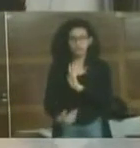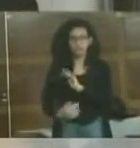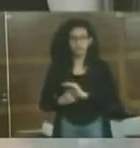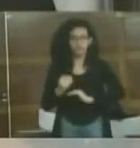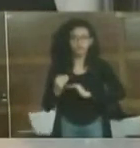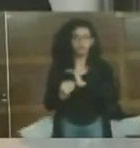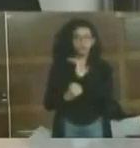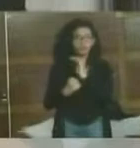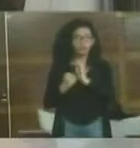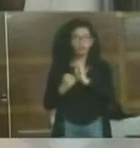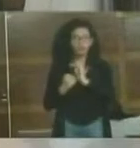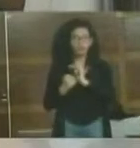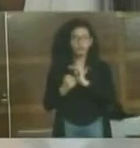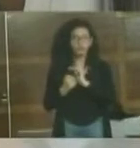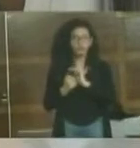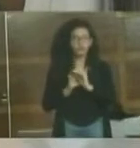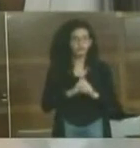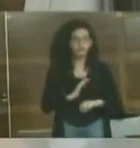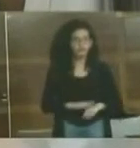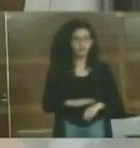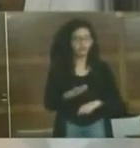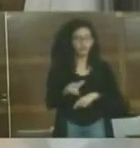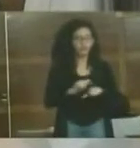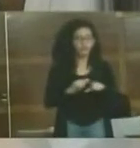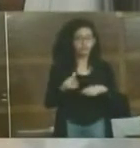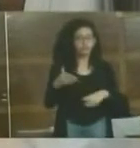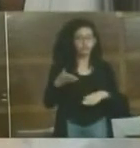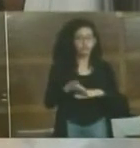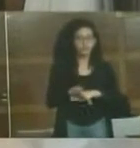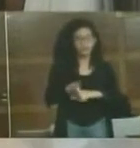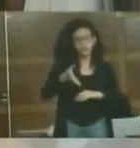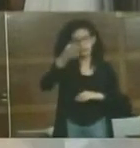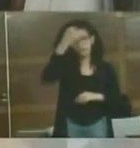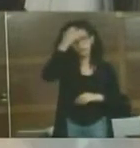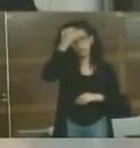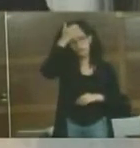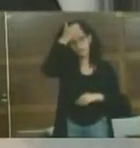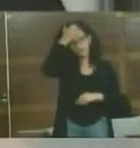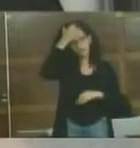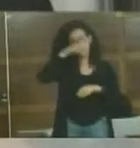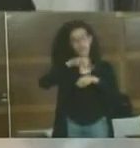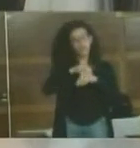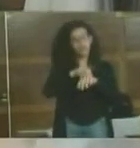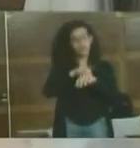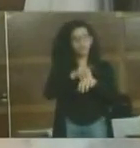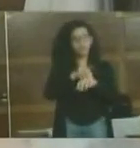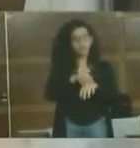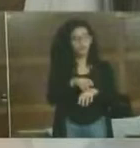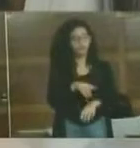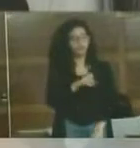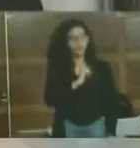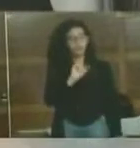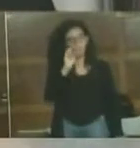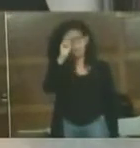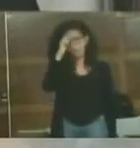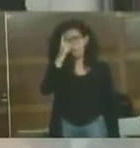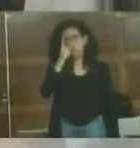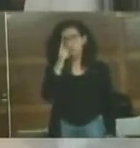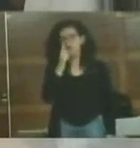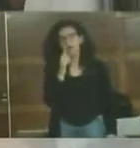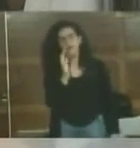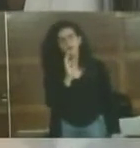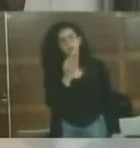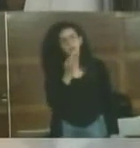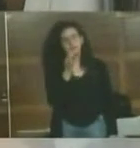desenvolvimento de gerar mais emprego dentro do nosso município com o turismo. Eu estou com uma ideia aí, logo, logo vou trazer